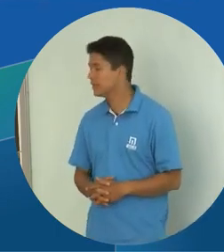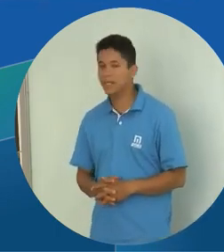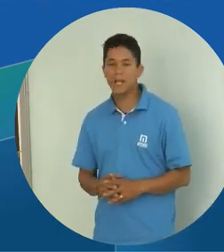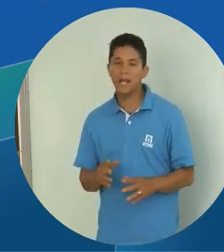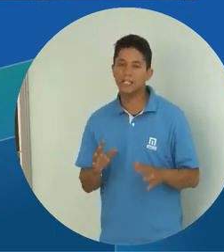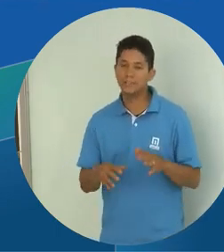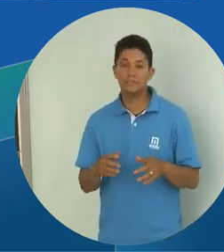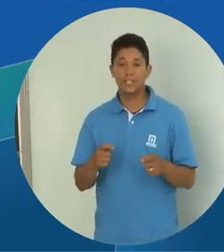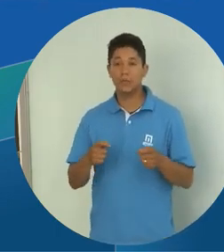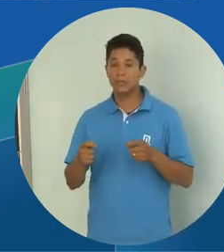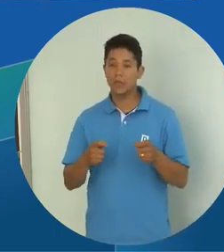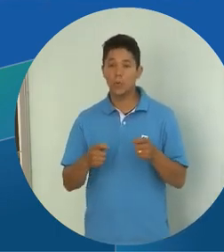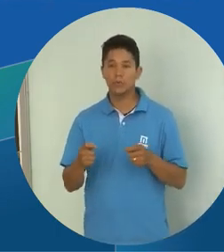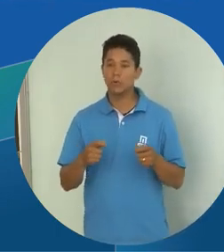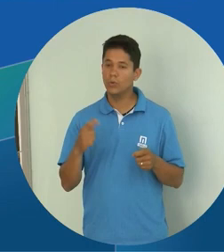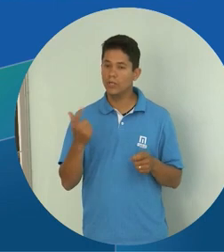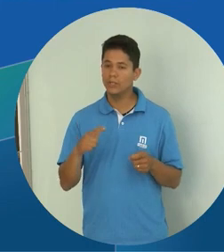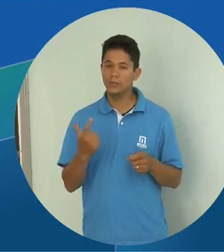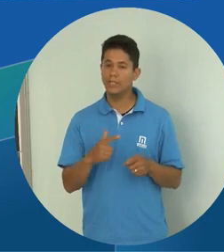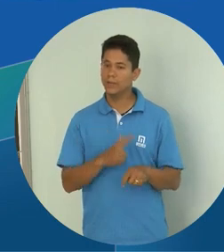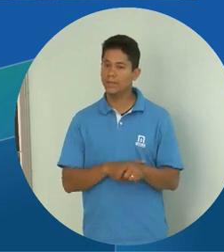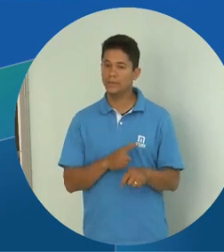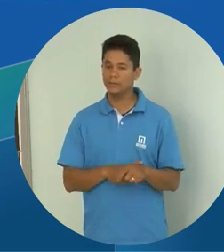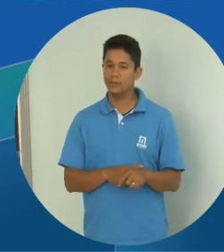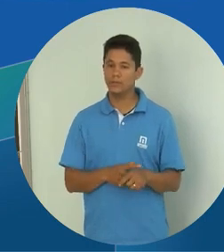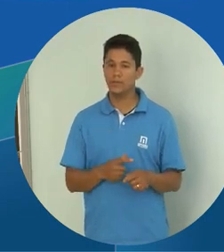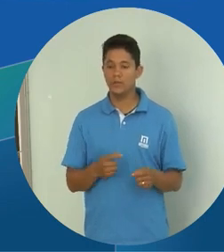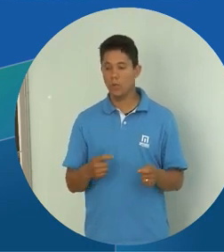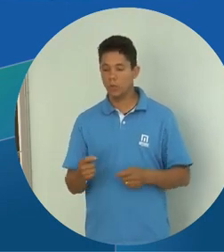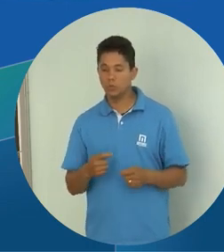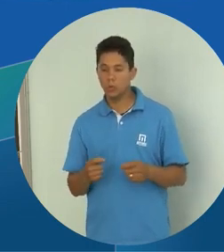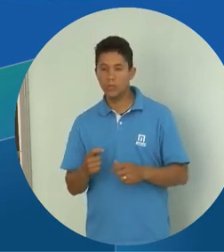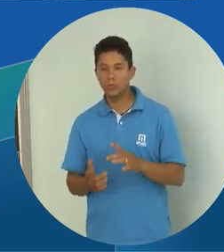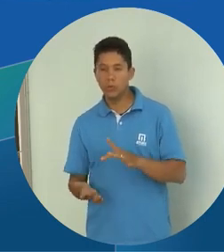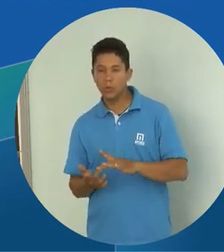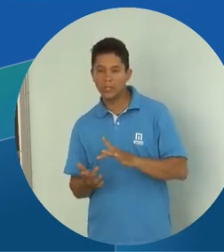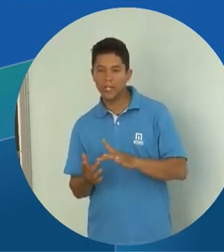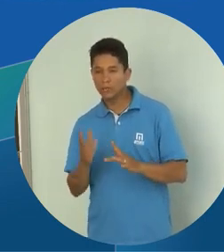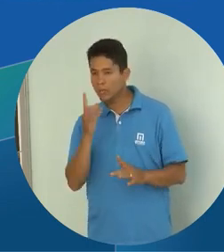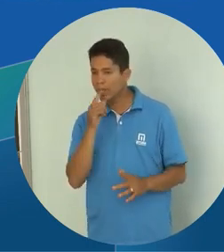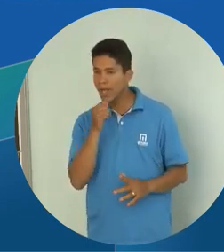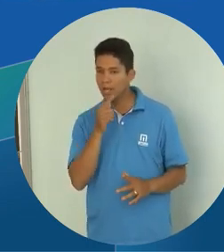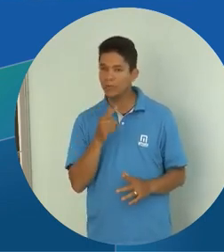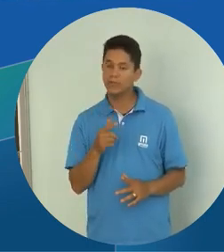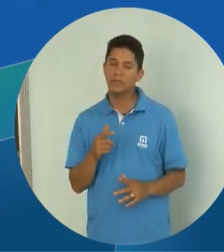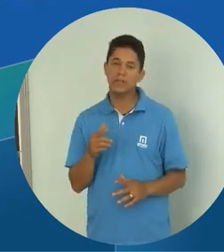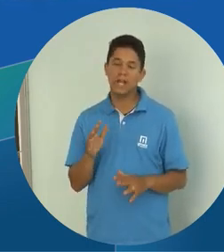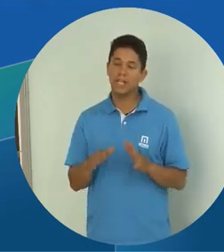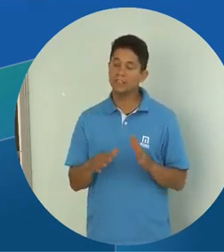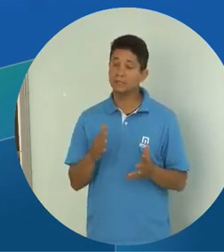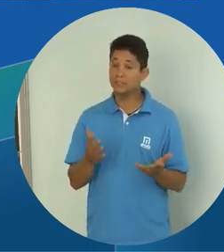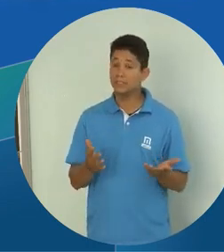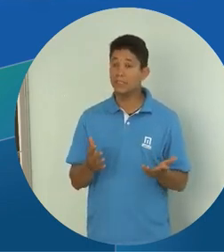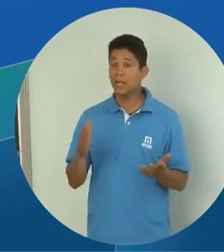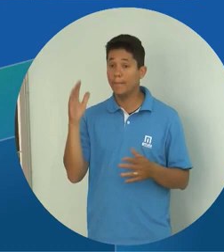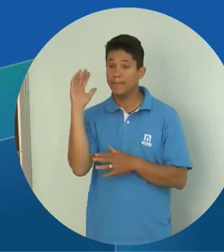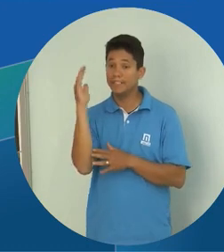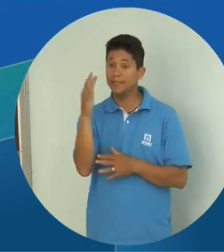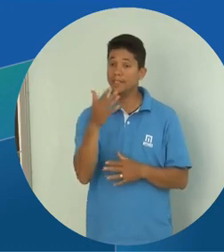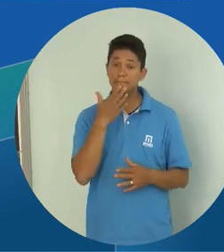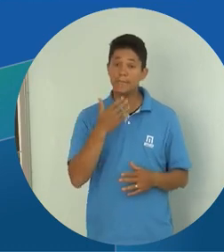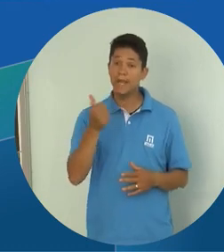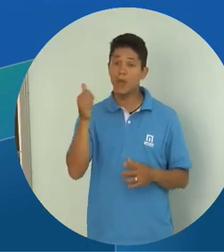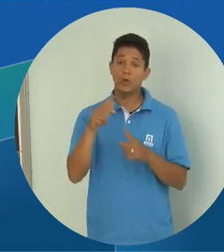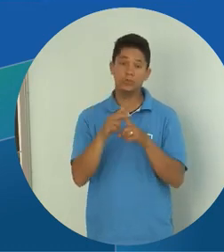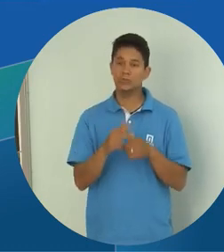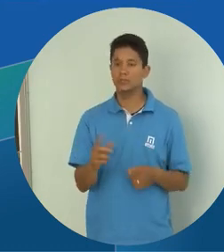controle do tempo de cura, dependendo do contato com a água. Então, ambientalmente, talvez não seja a melhor solução nos casos. Nesse